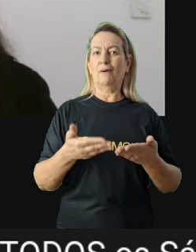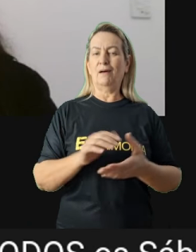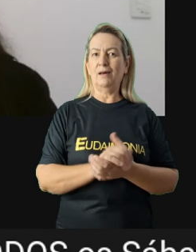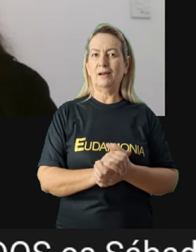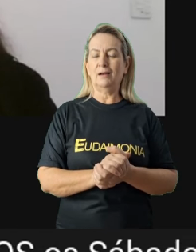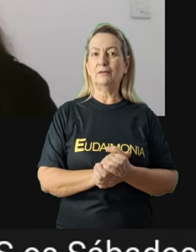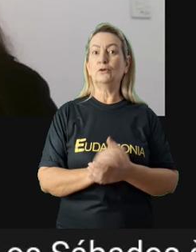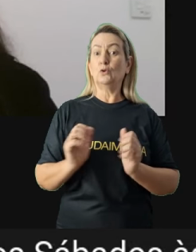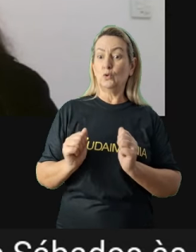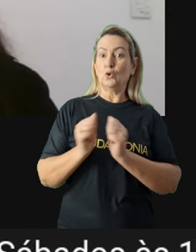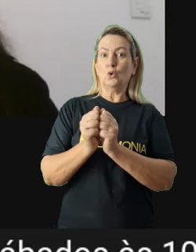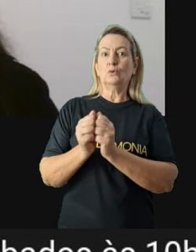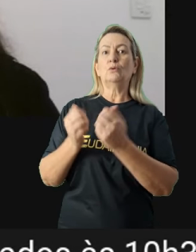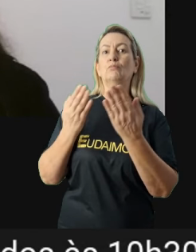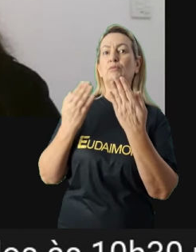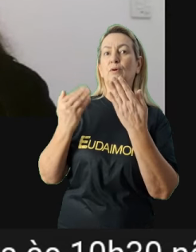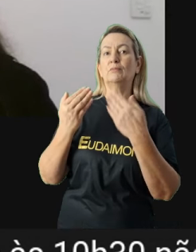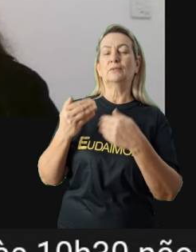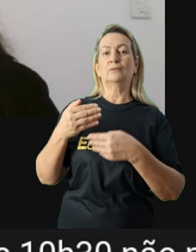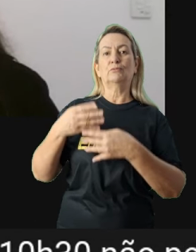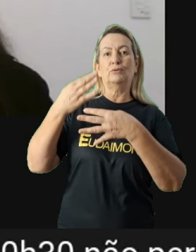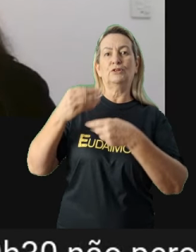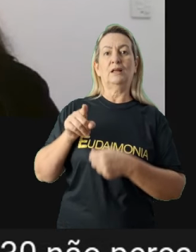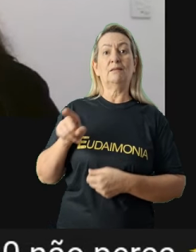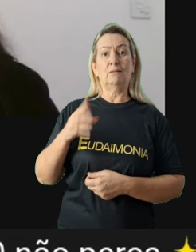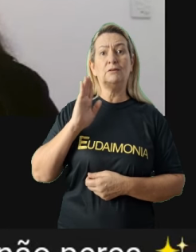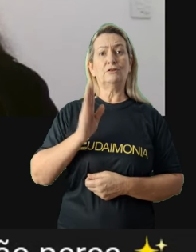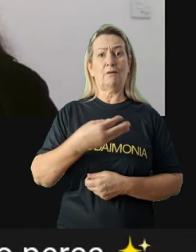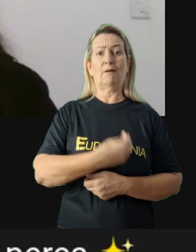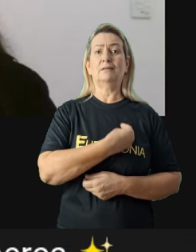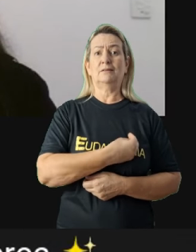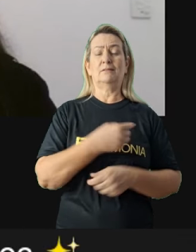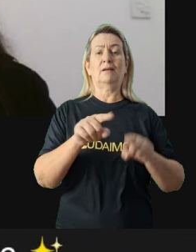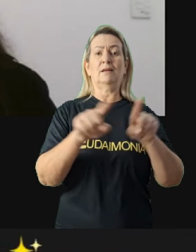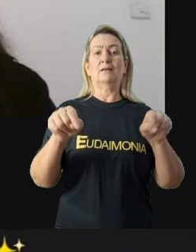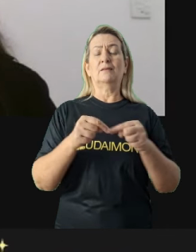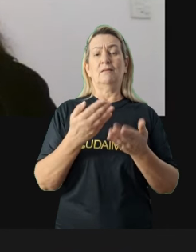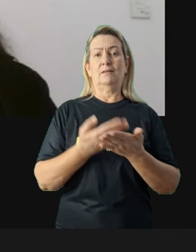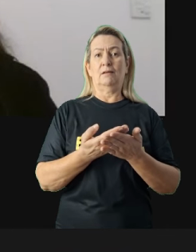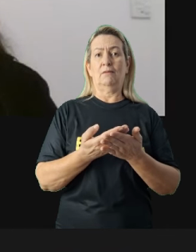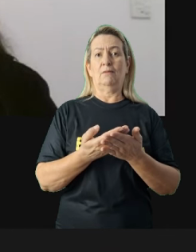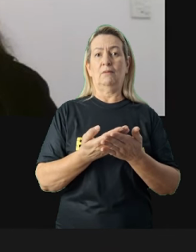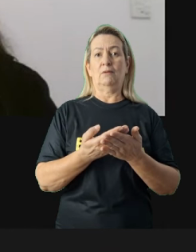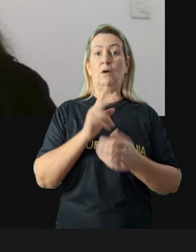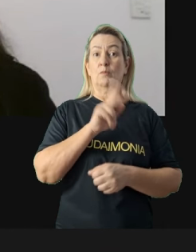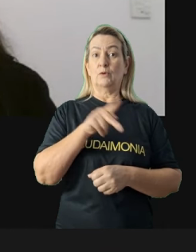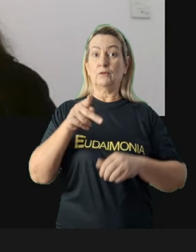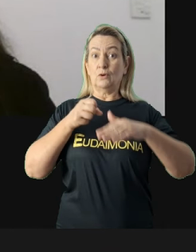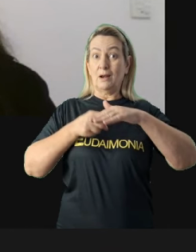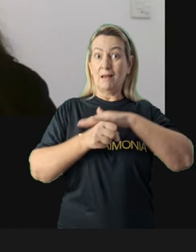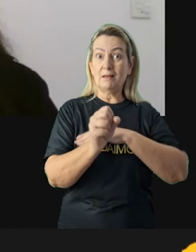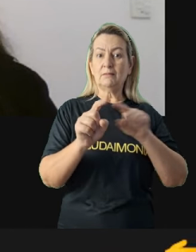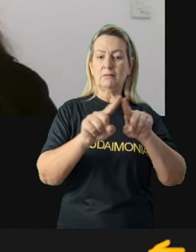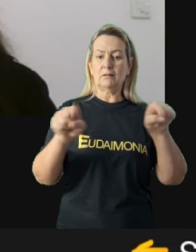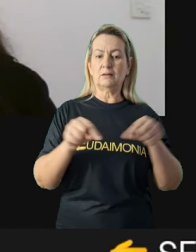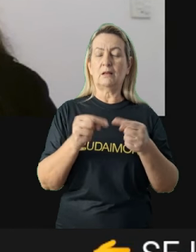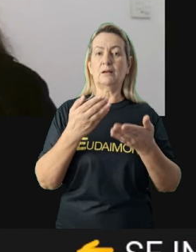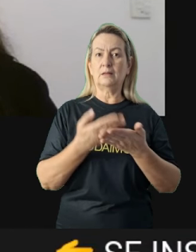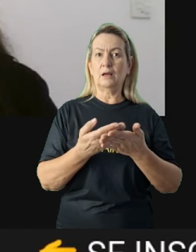é responsável por esse curso junto com o GPT. E ele já está na sala de aula. O professor já entra e